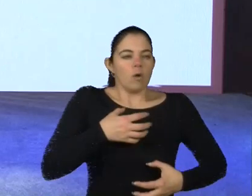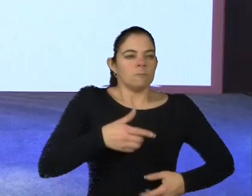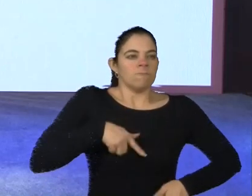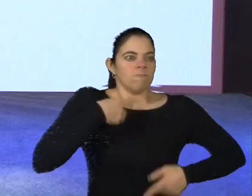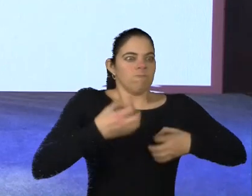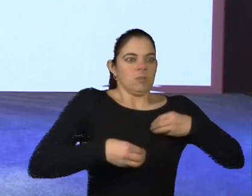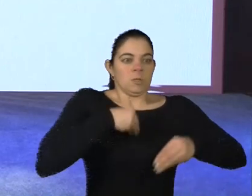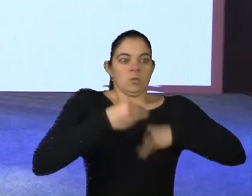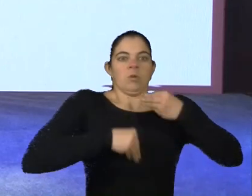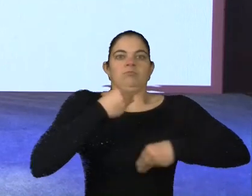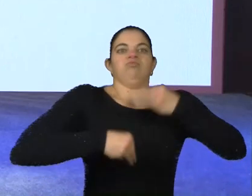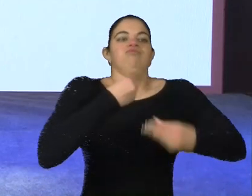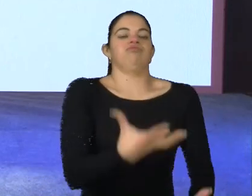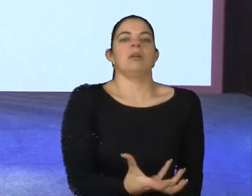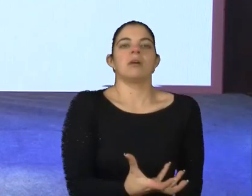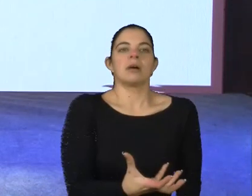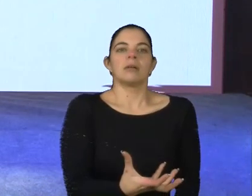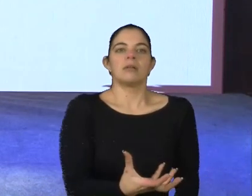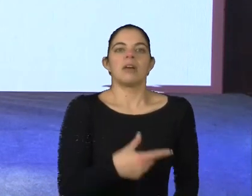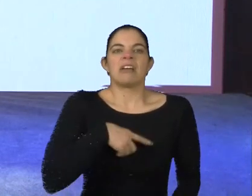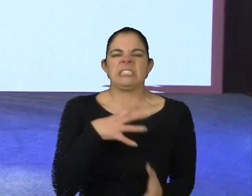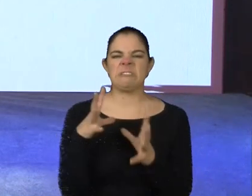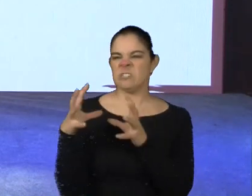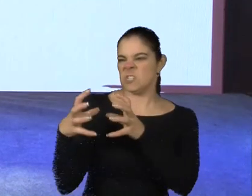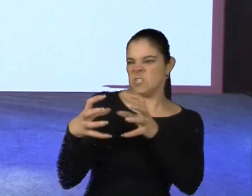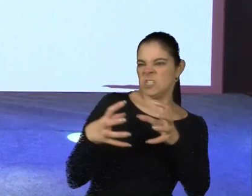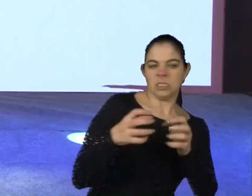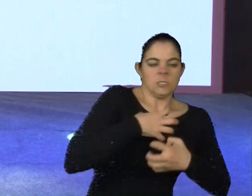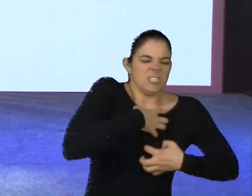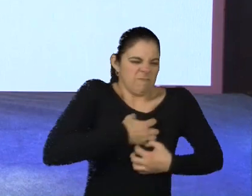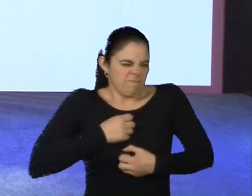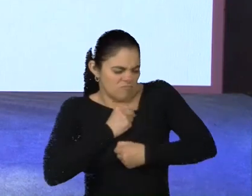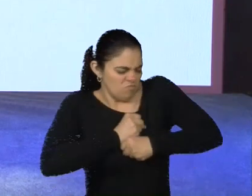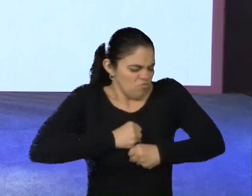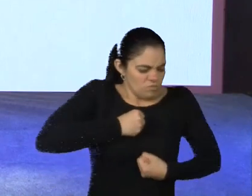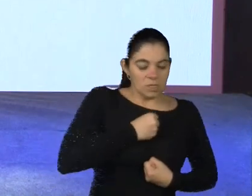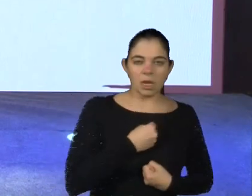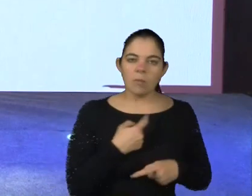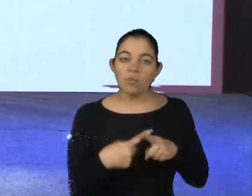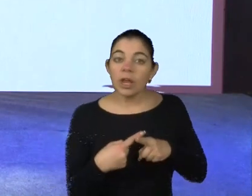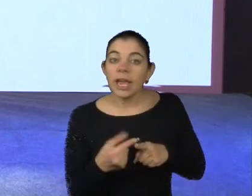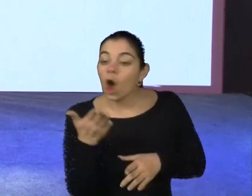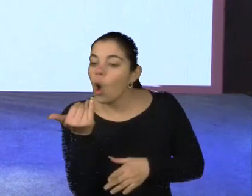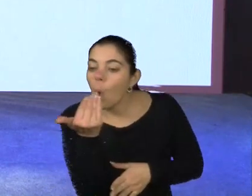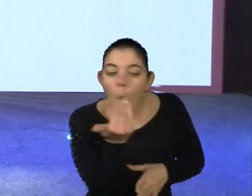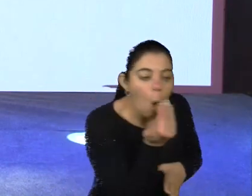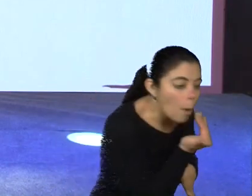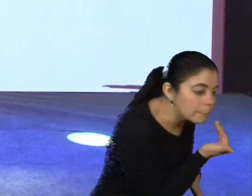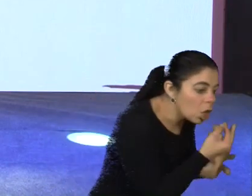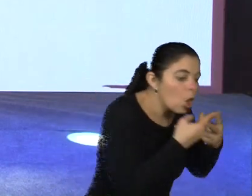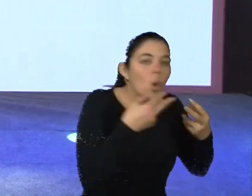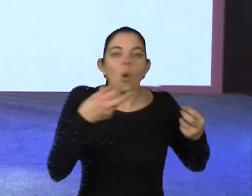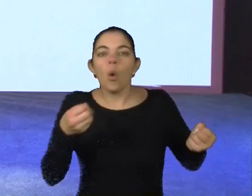isso porque a gente não está colocando nutriente necessário dentro do nosso corpo. Esse outro gráfico, também